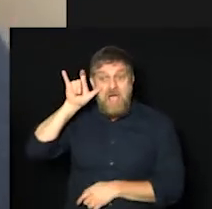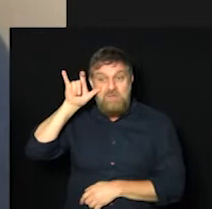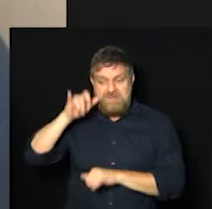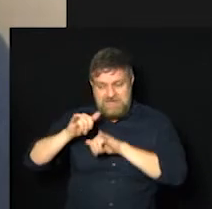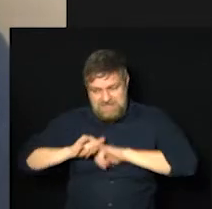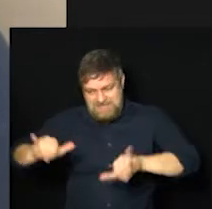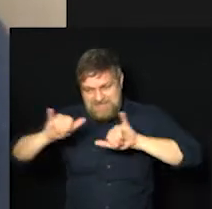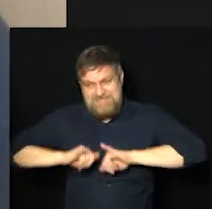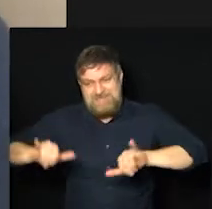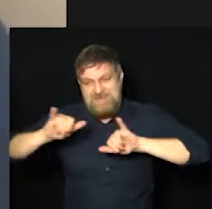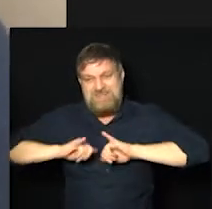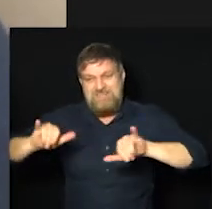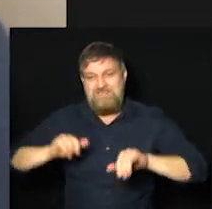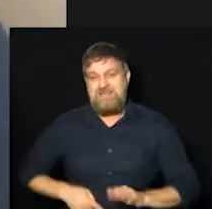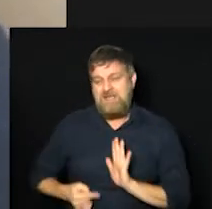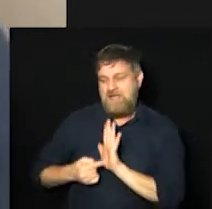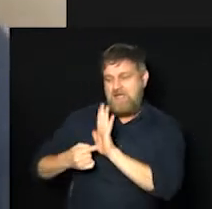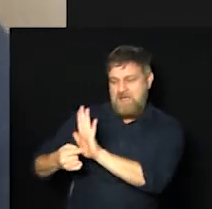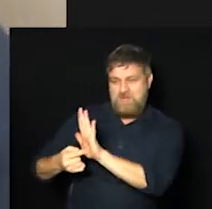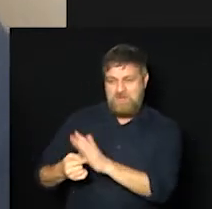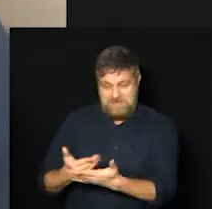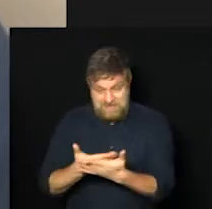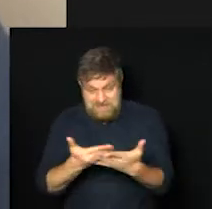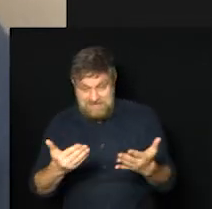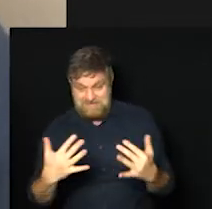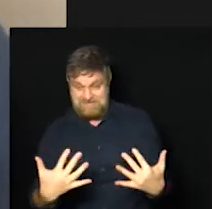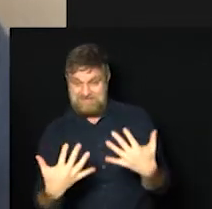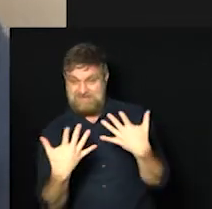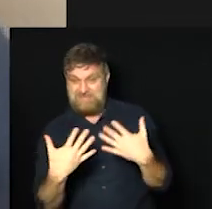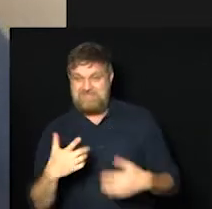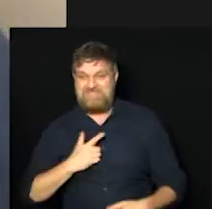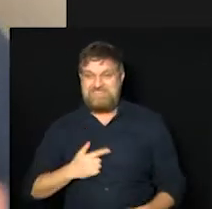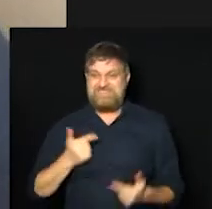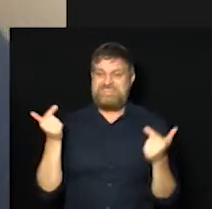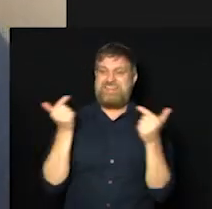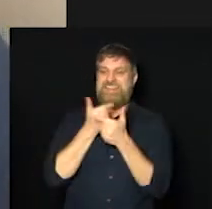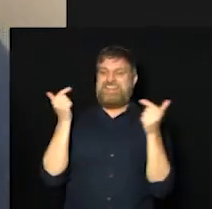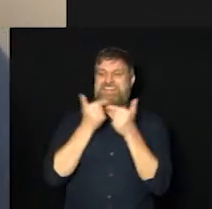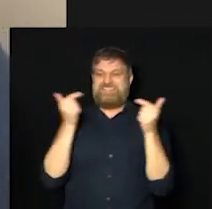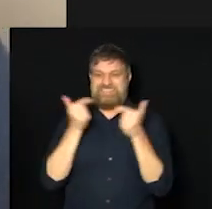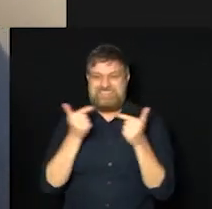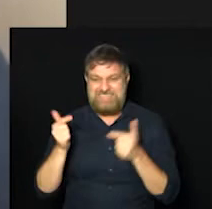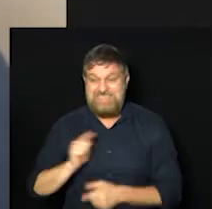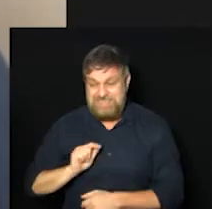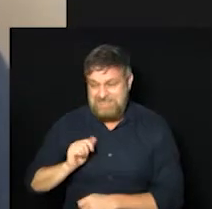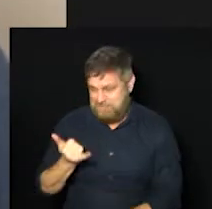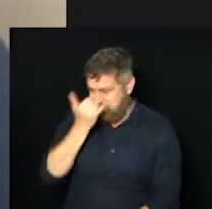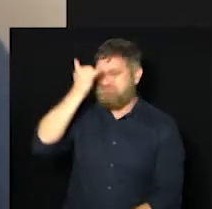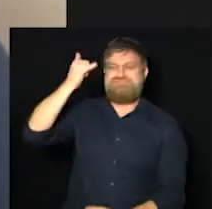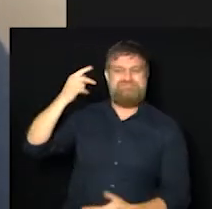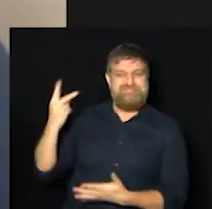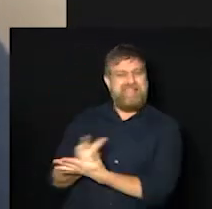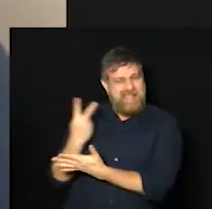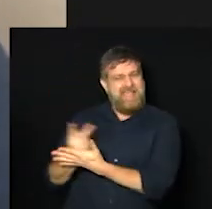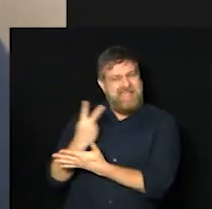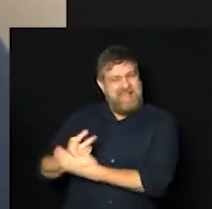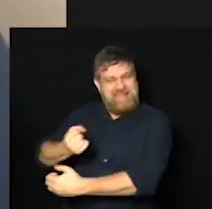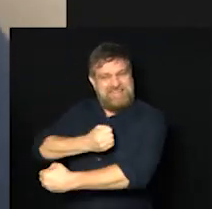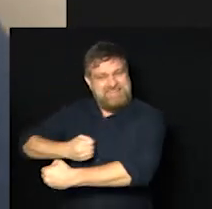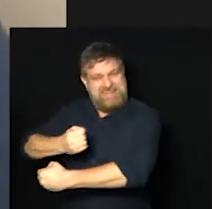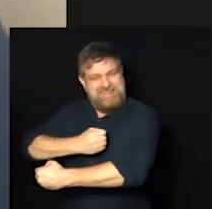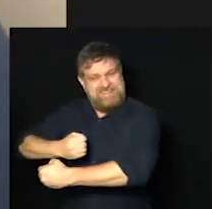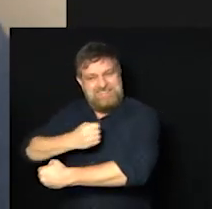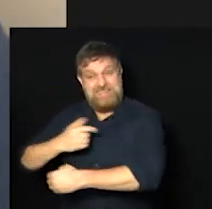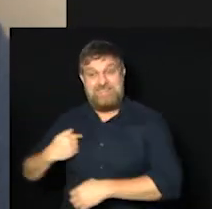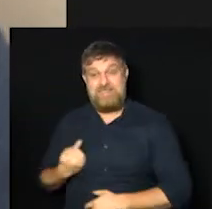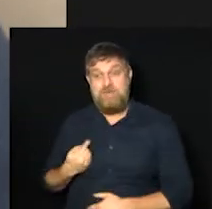desse pessoal e mostra aqui para vocês situações divertidas e engraçadas, tudo que deu errado na cozinha. E